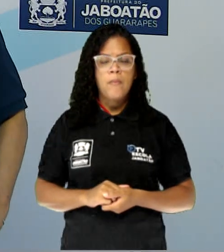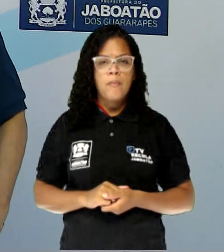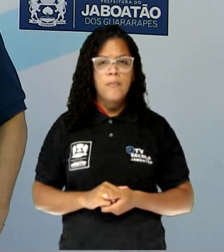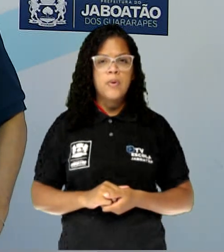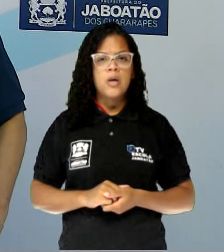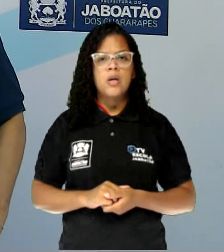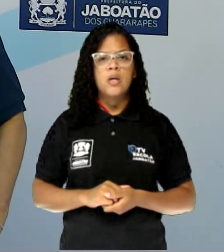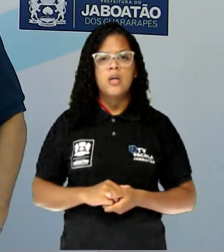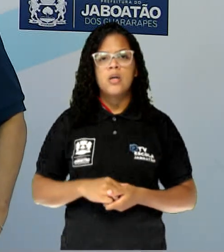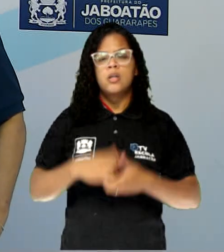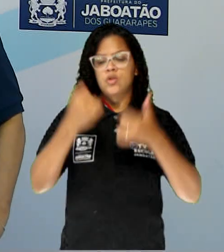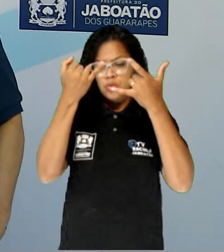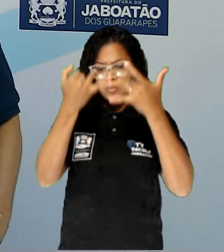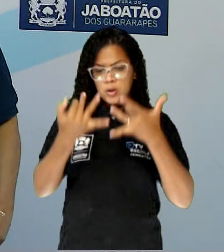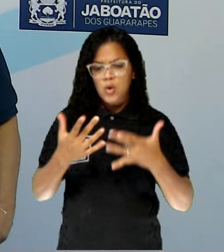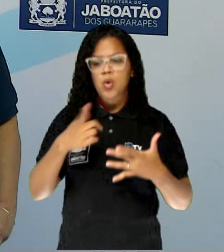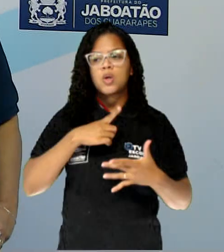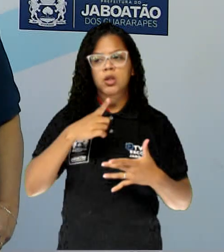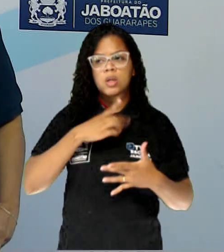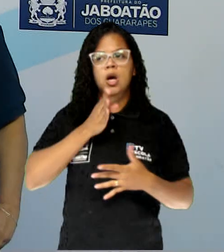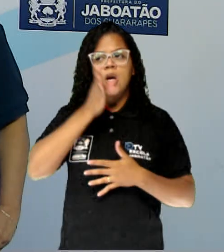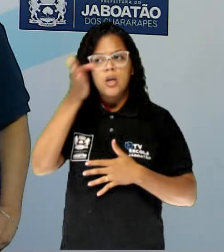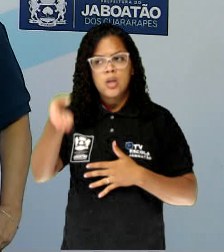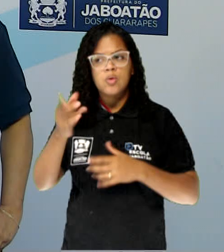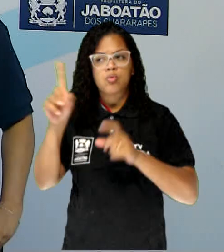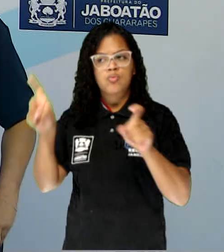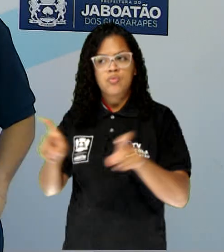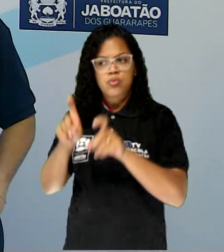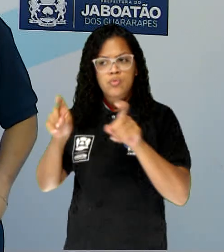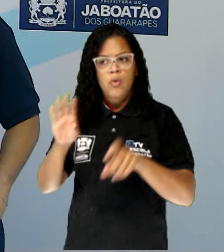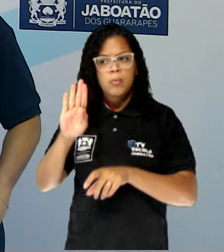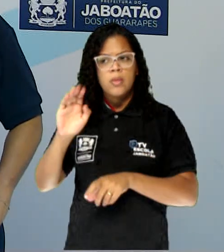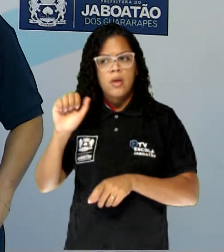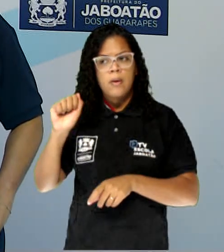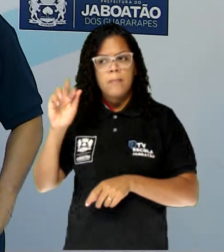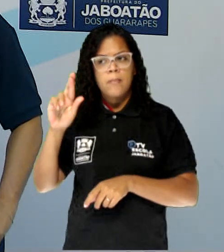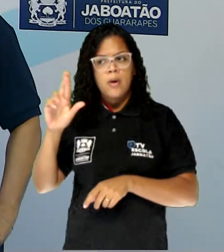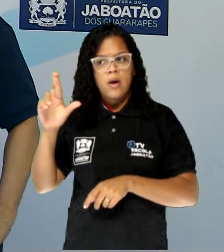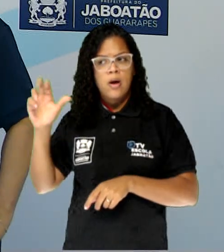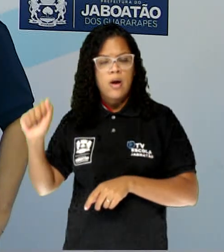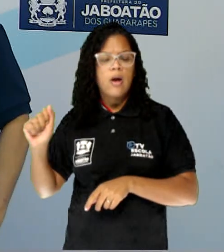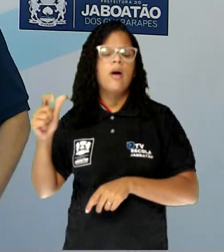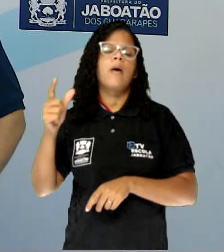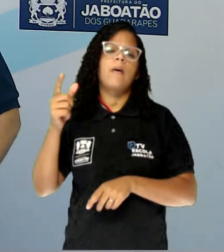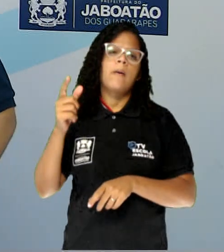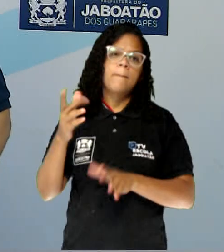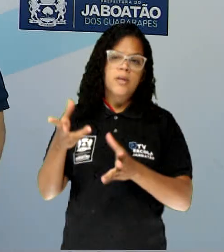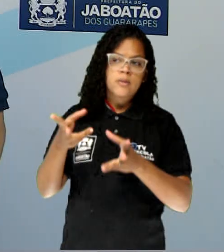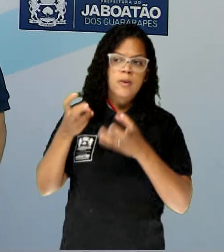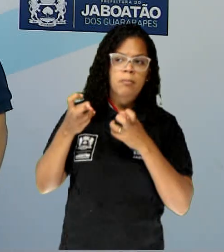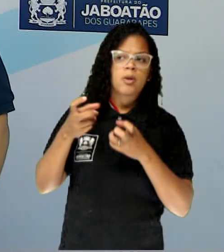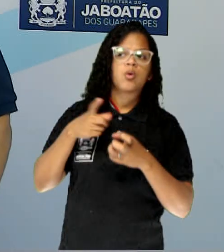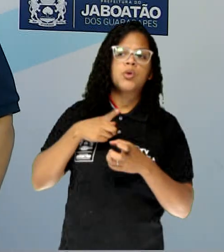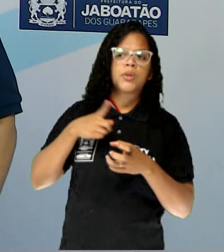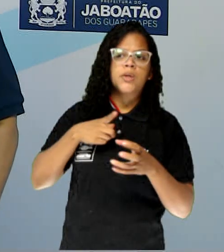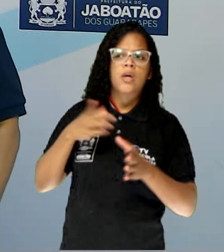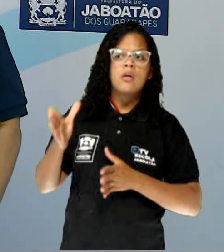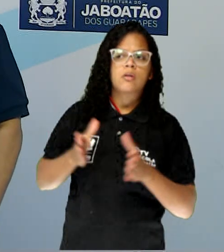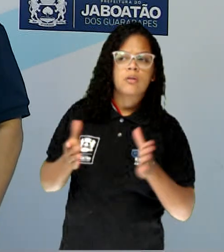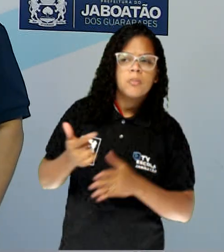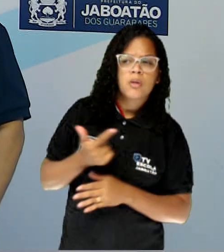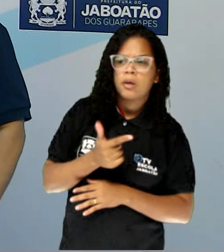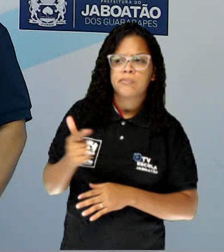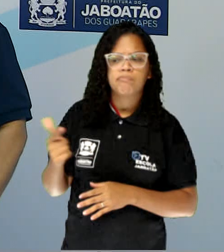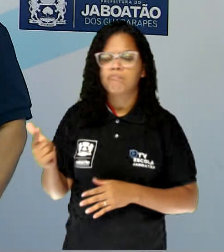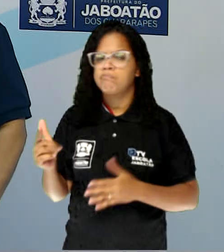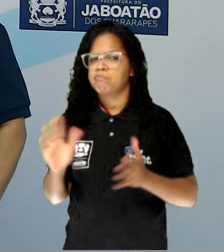frequentado o Shopping da Barra, percebeu o descaso com o espaço lúdico para a sobrinha e foram para outras áreas lúdicas e até